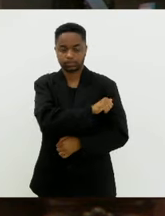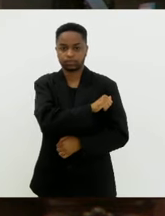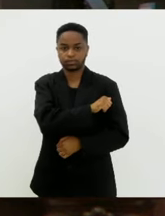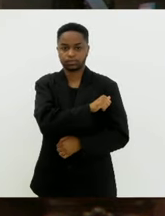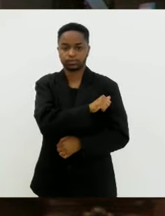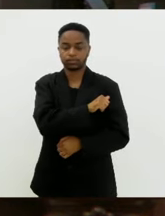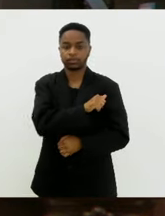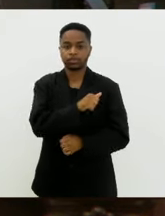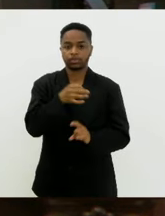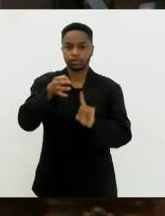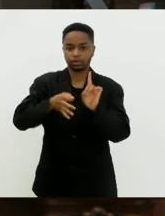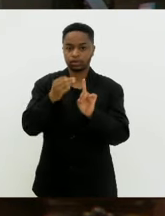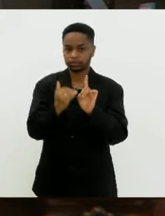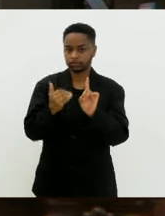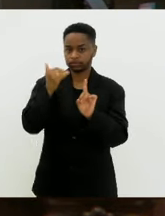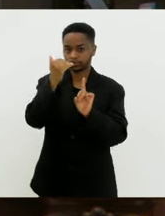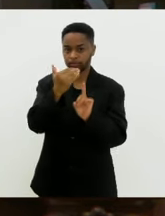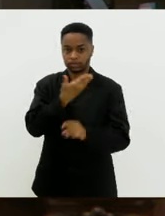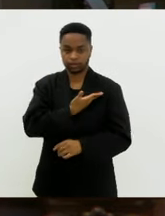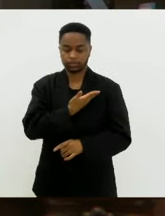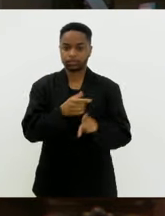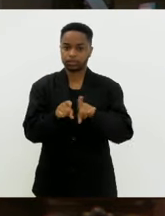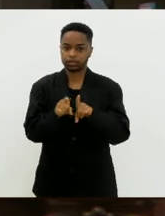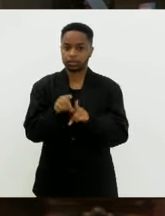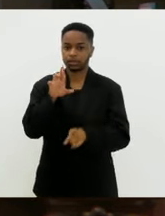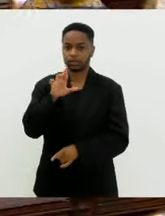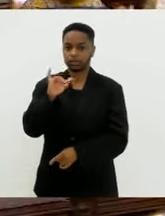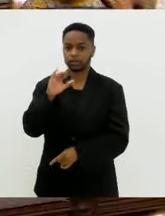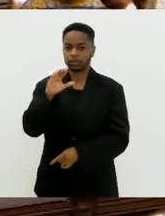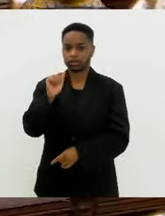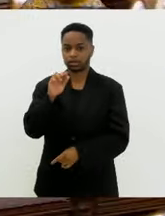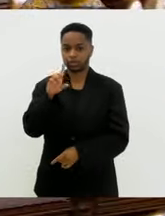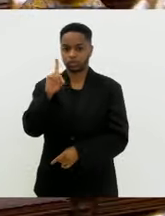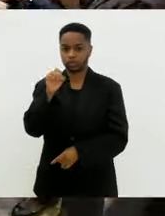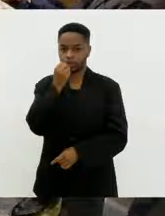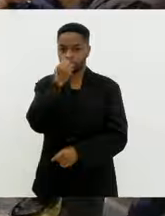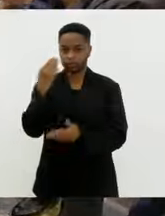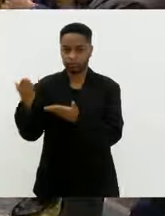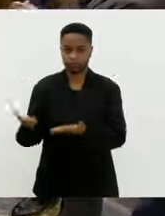desembargador, querido amigo também, doutor Ricardo Cardoso. Seja bem-vindo.